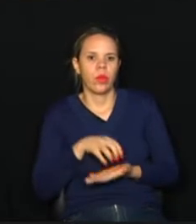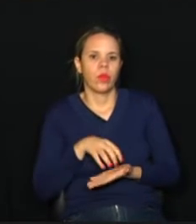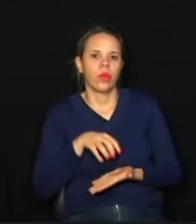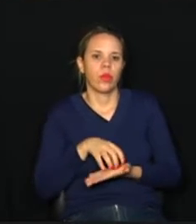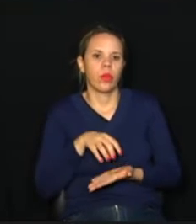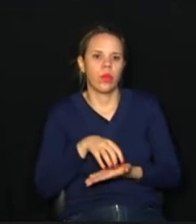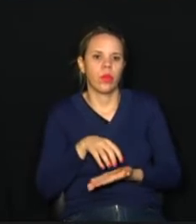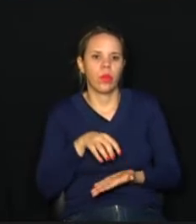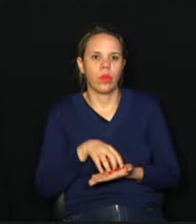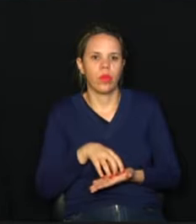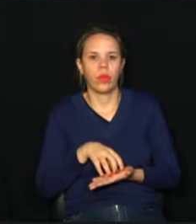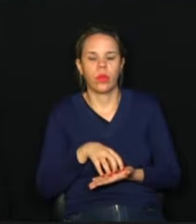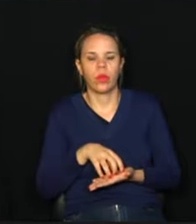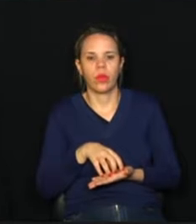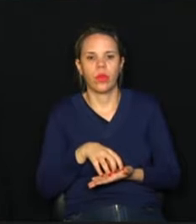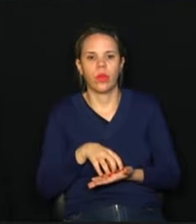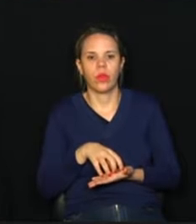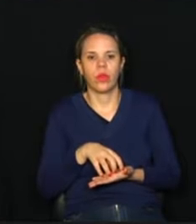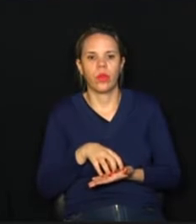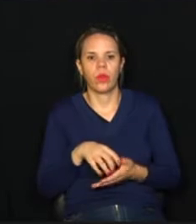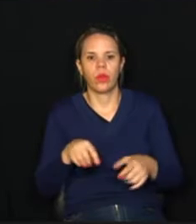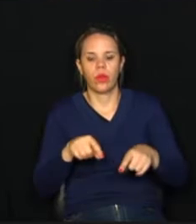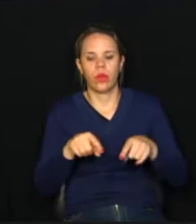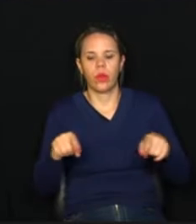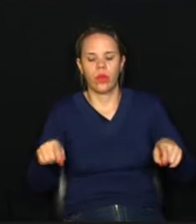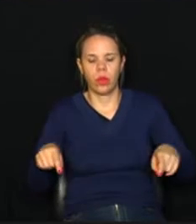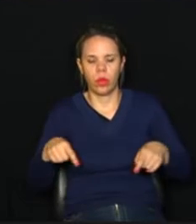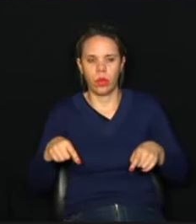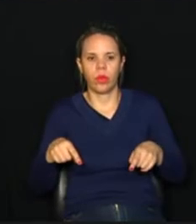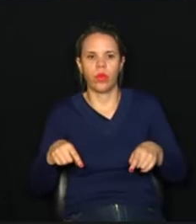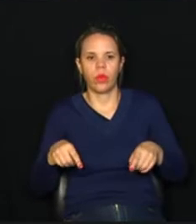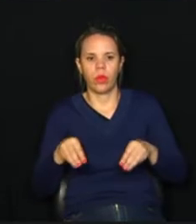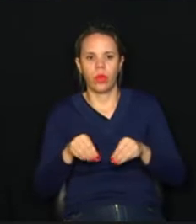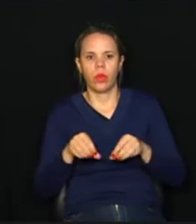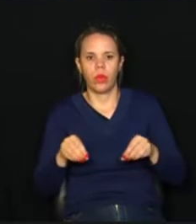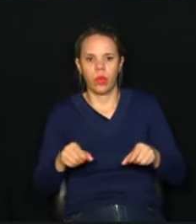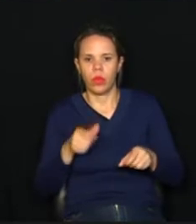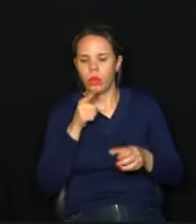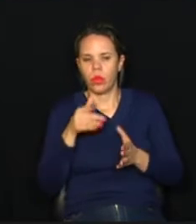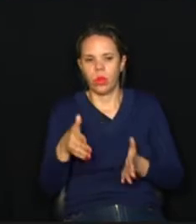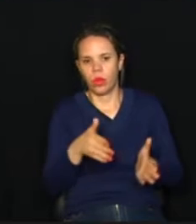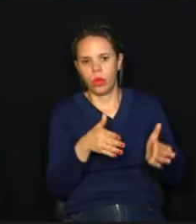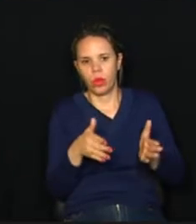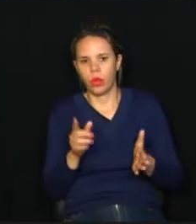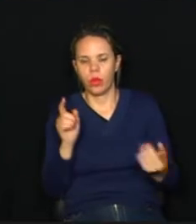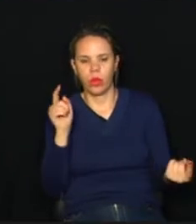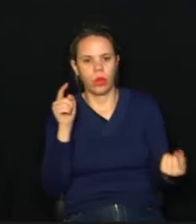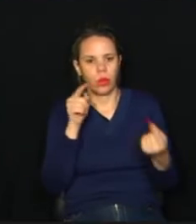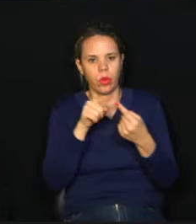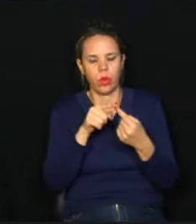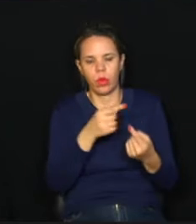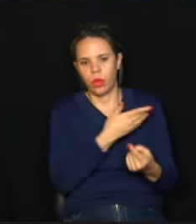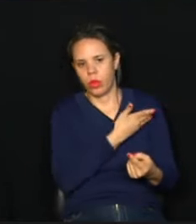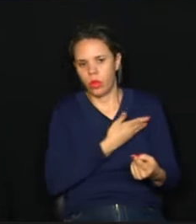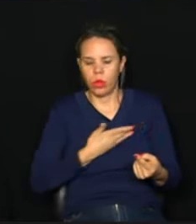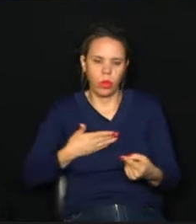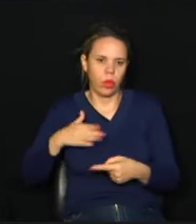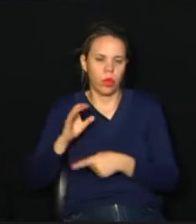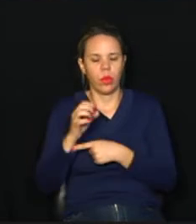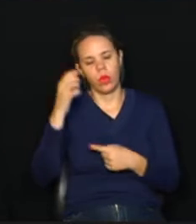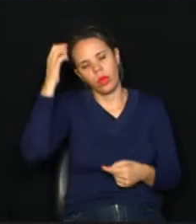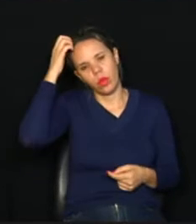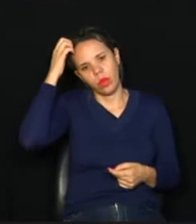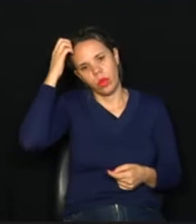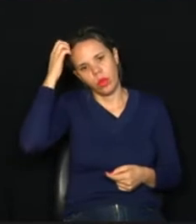de solos, recursos ambientais. Isso é missão do Estado. Veja,